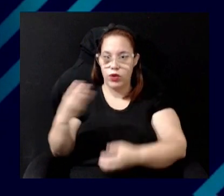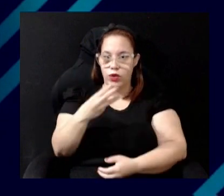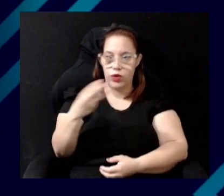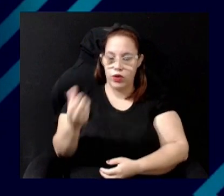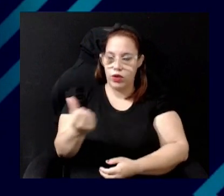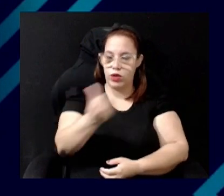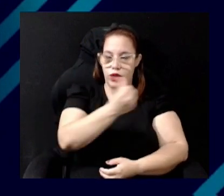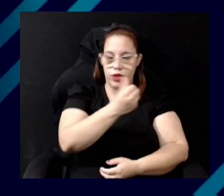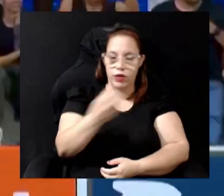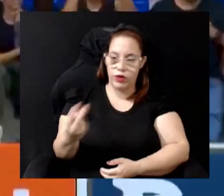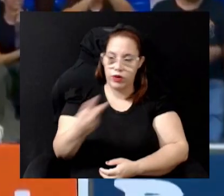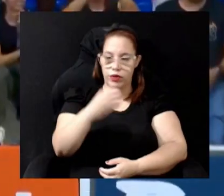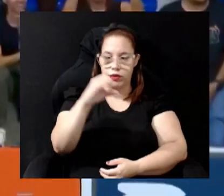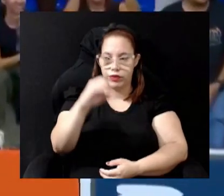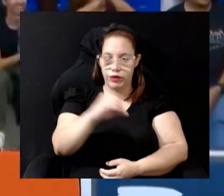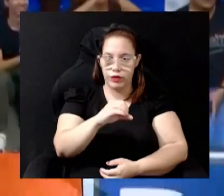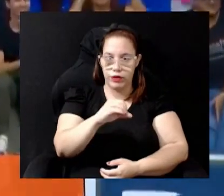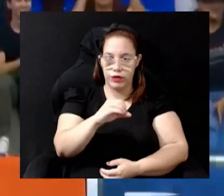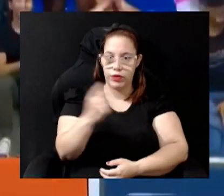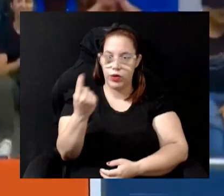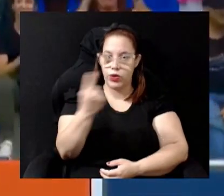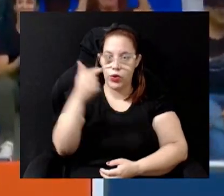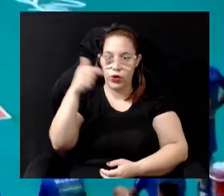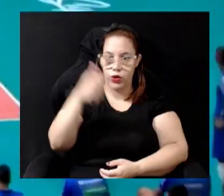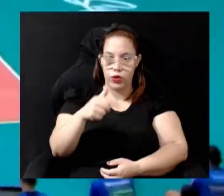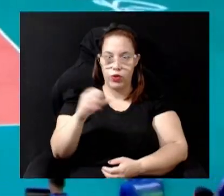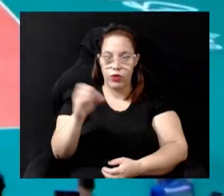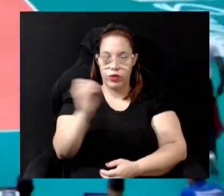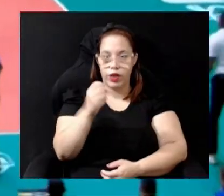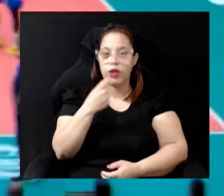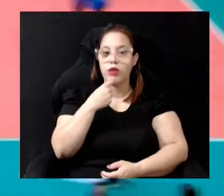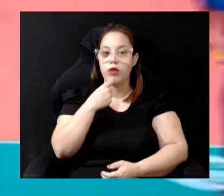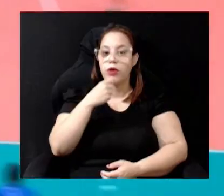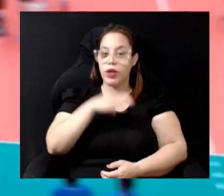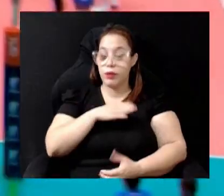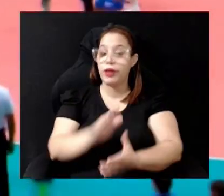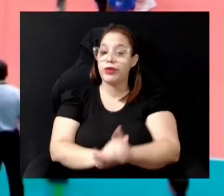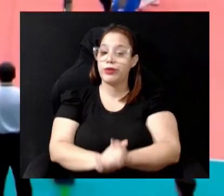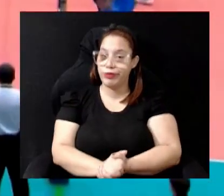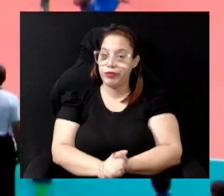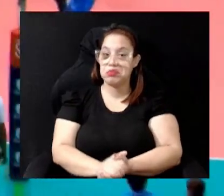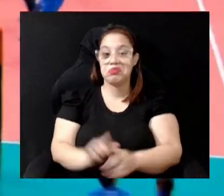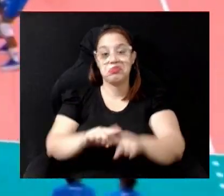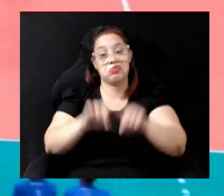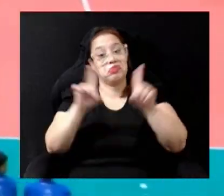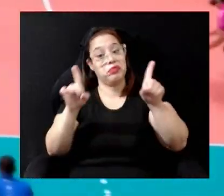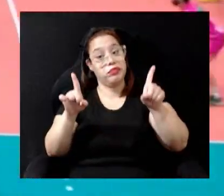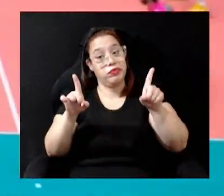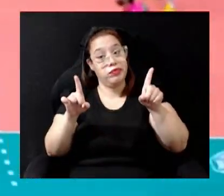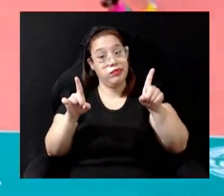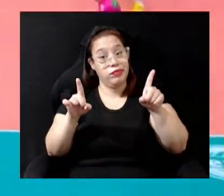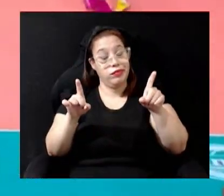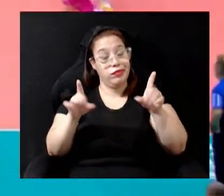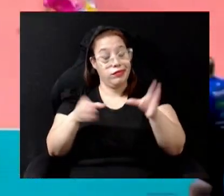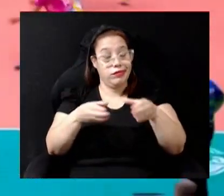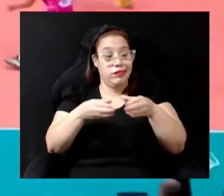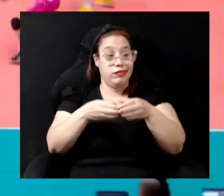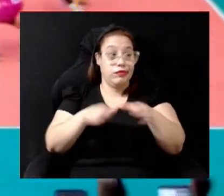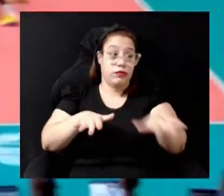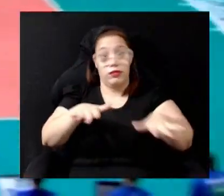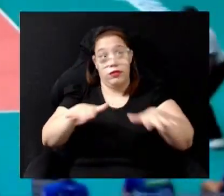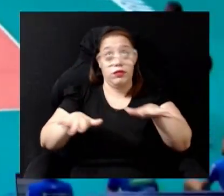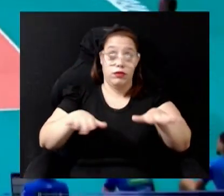31-29 e um 7-0 para os campineiros. Mas quem pensa que a equipe iria embalar se